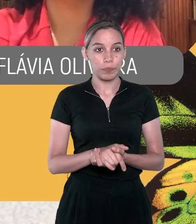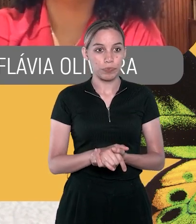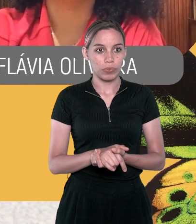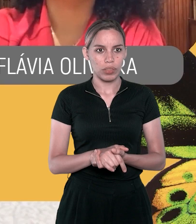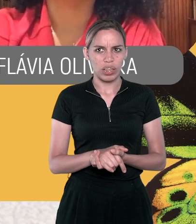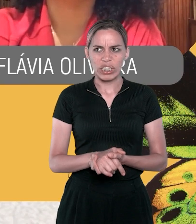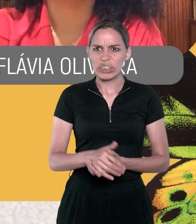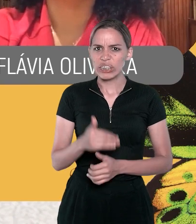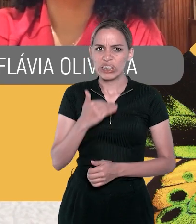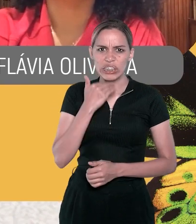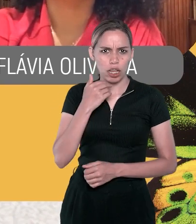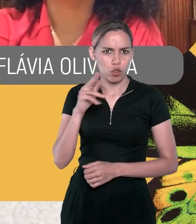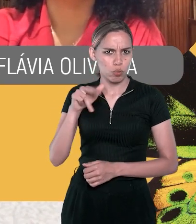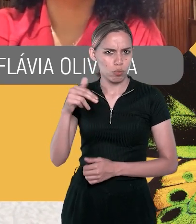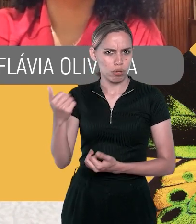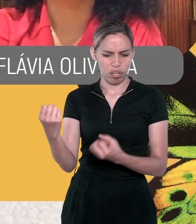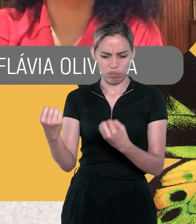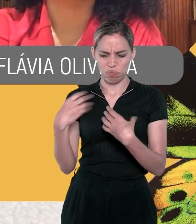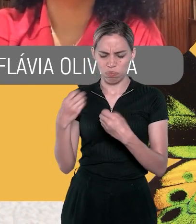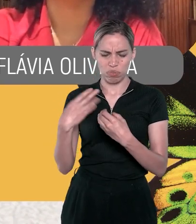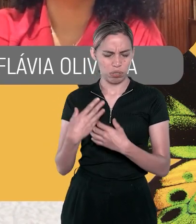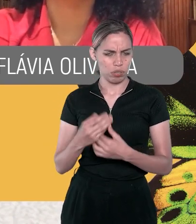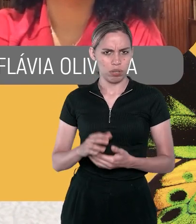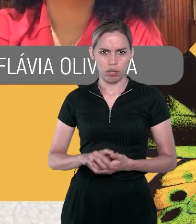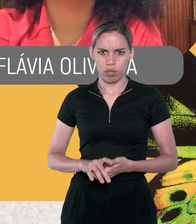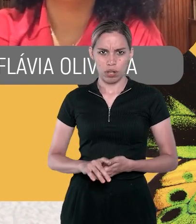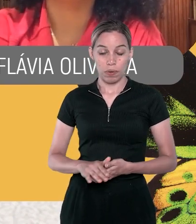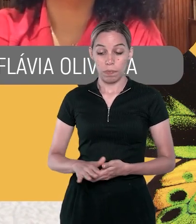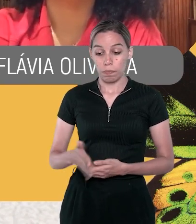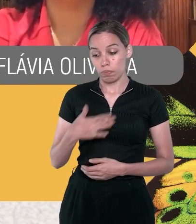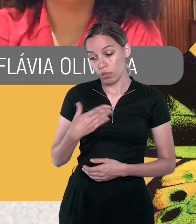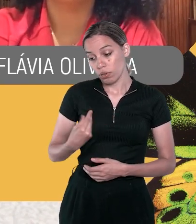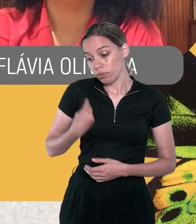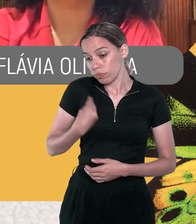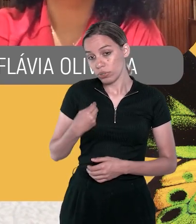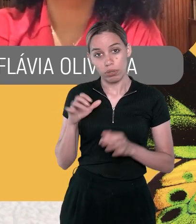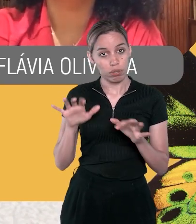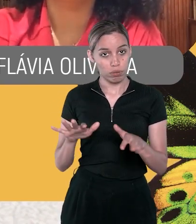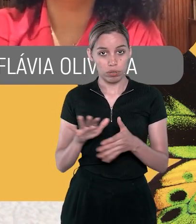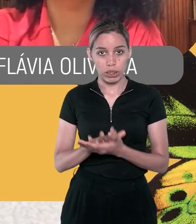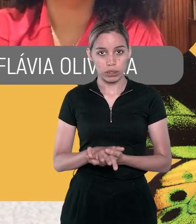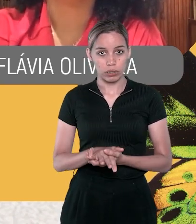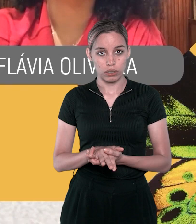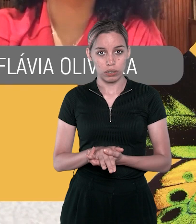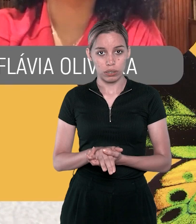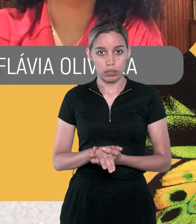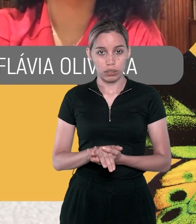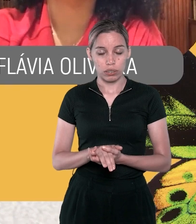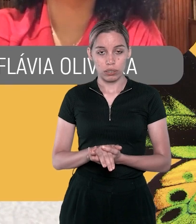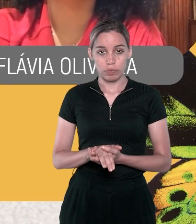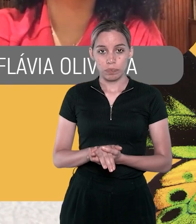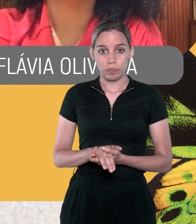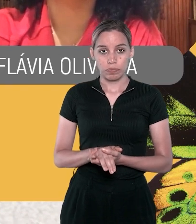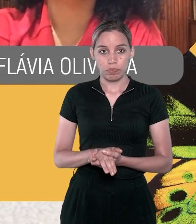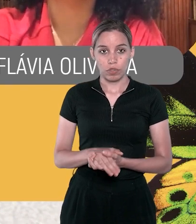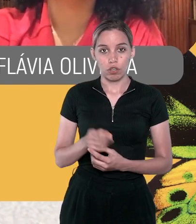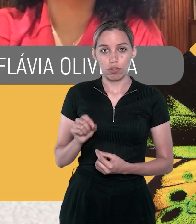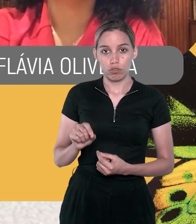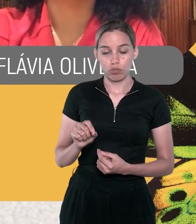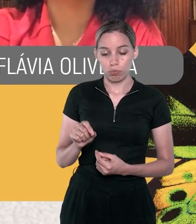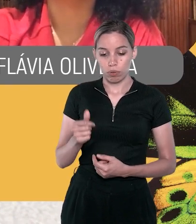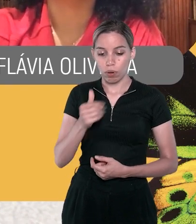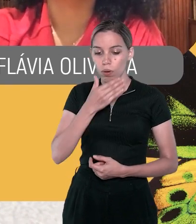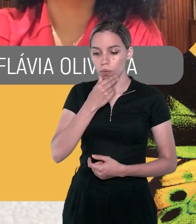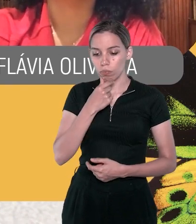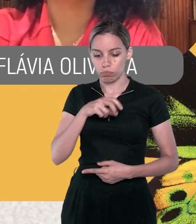isso. A vida é assim, né? Quer dizer, o homem senta na cabeceira, não tem o negro nos seus